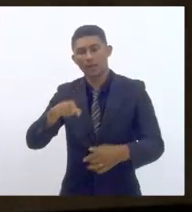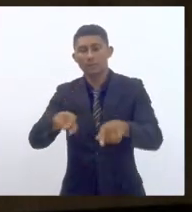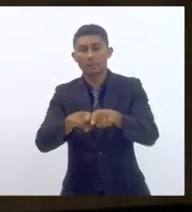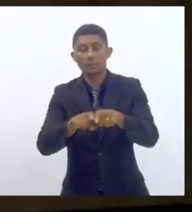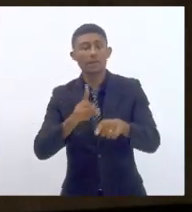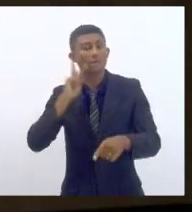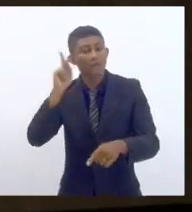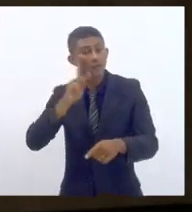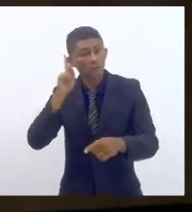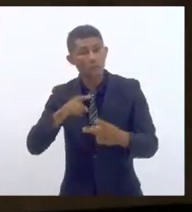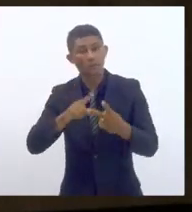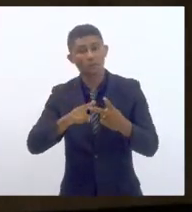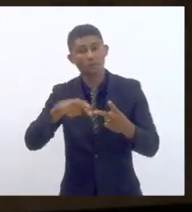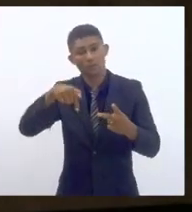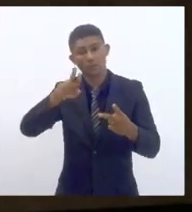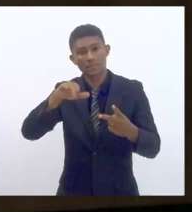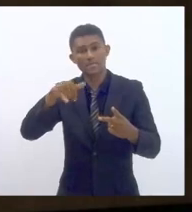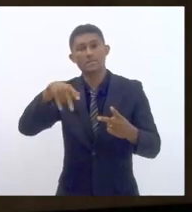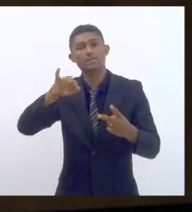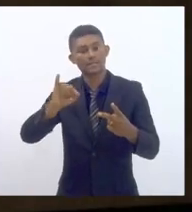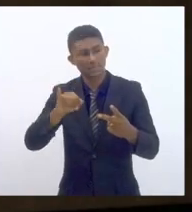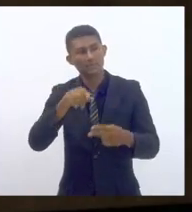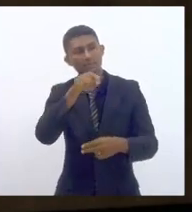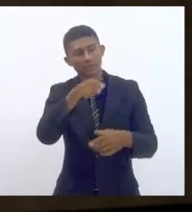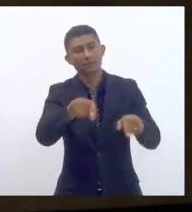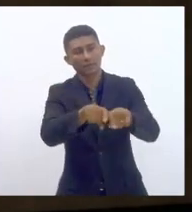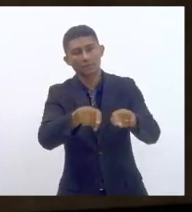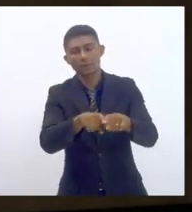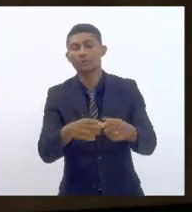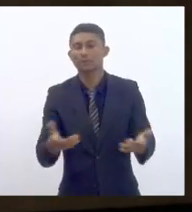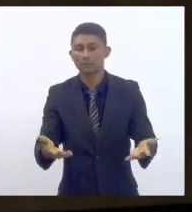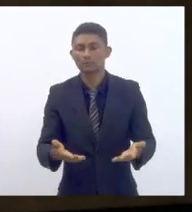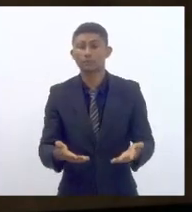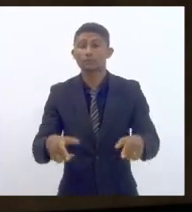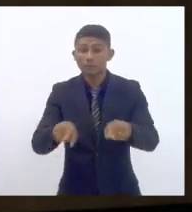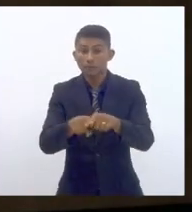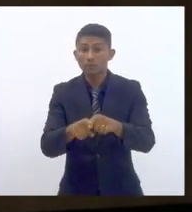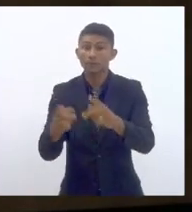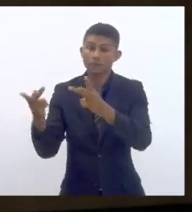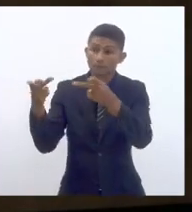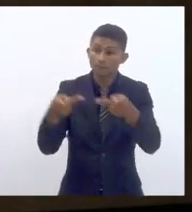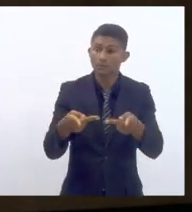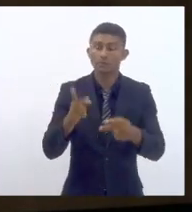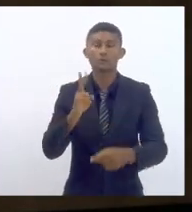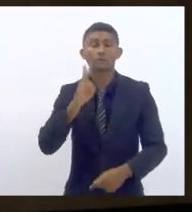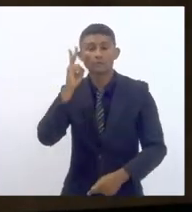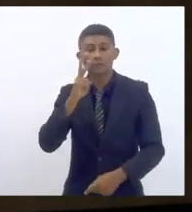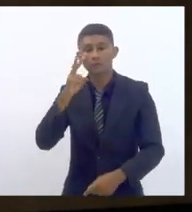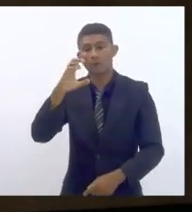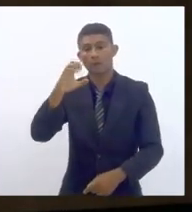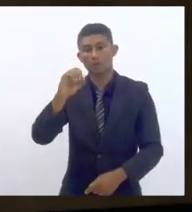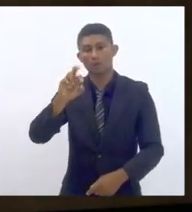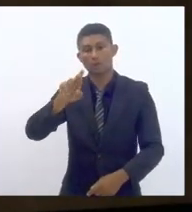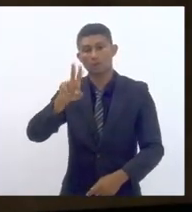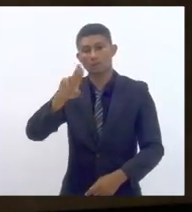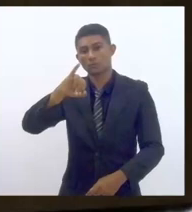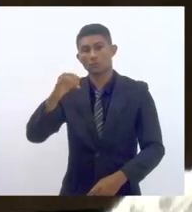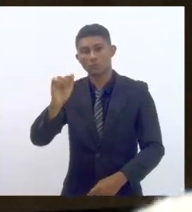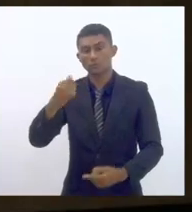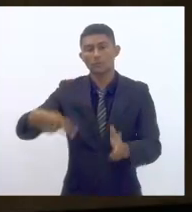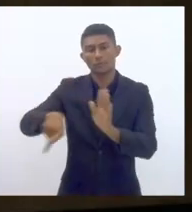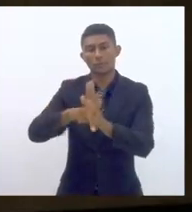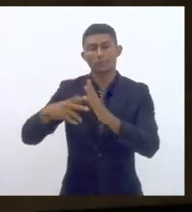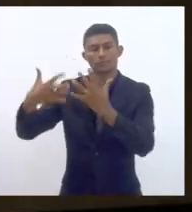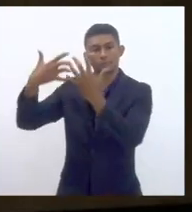vários amigos de partido, Miguel Pereira. E também estamos recebendo o vereador Coruja, Juninho Coruja, de